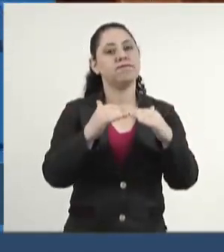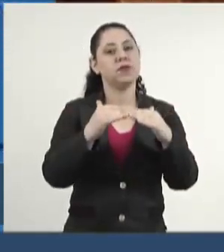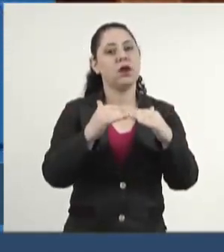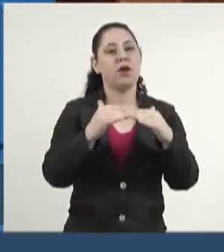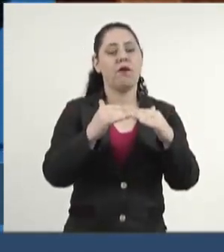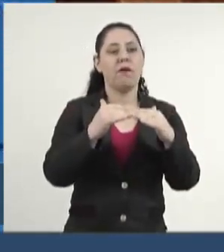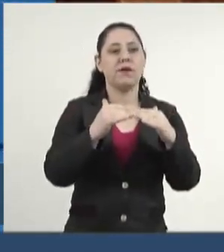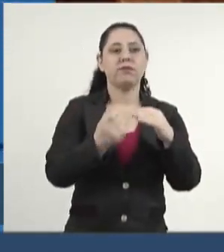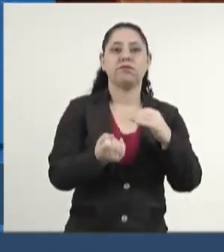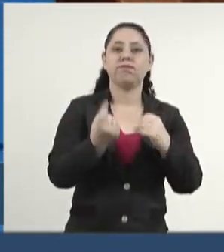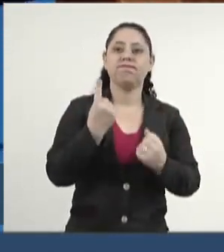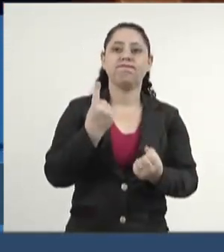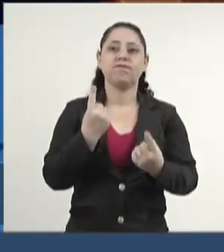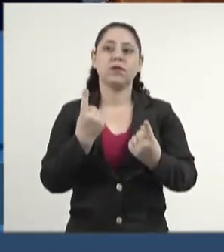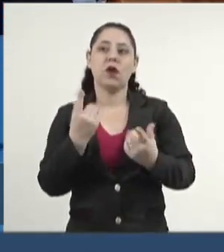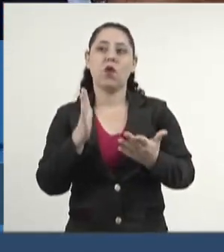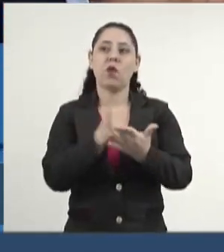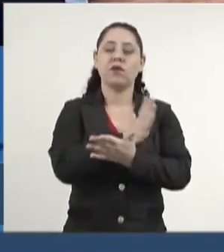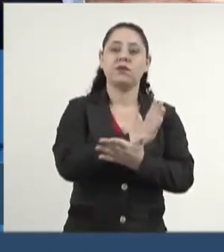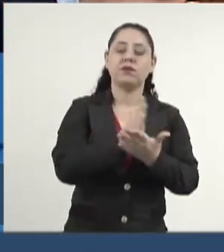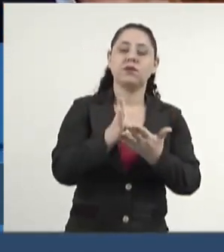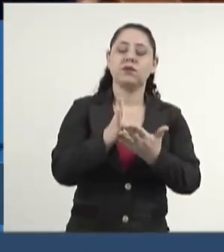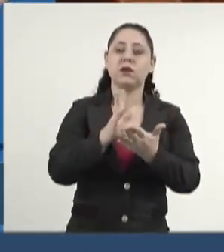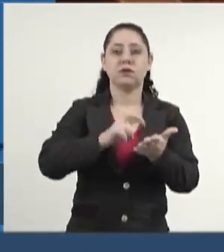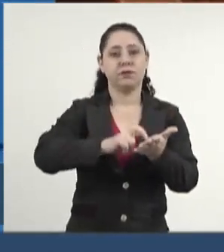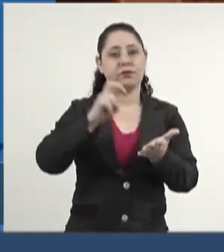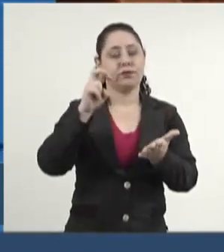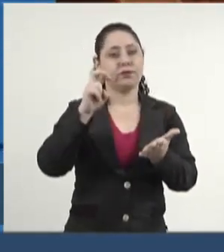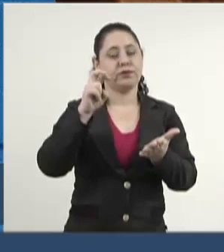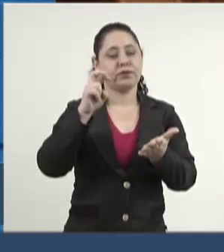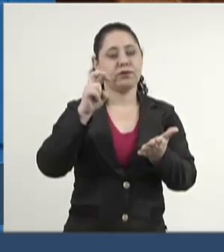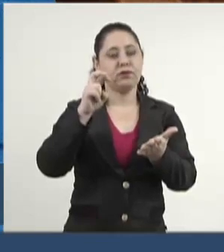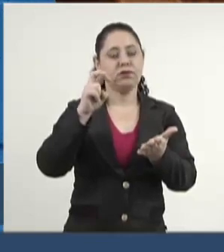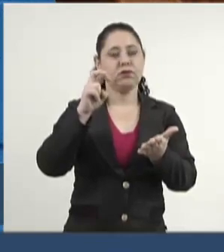Uns no período da manhã,